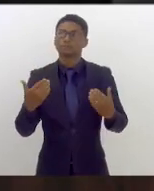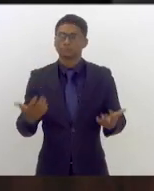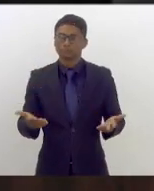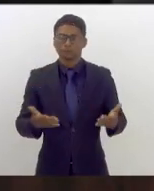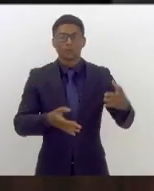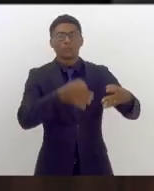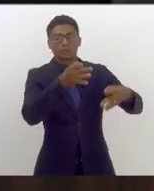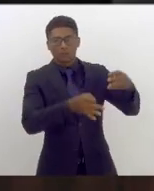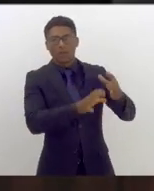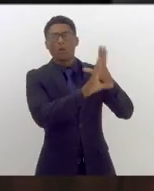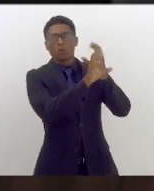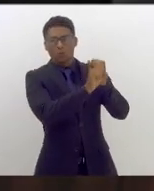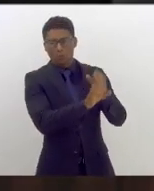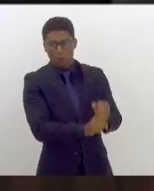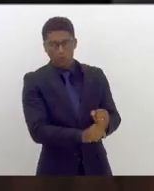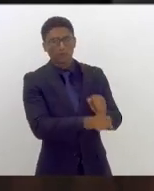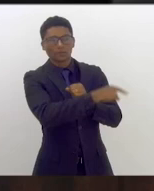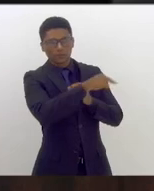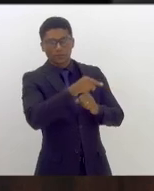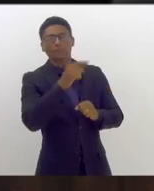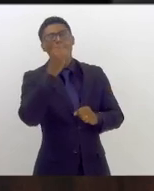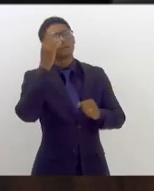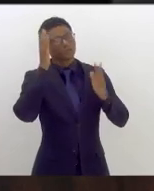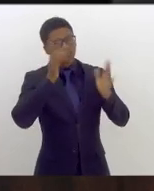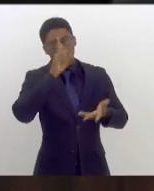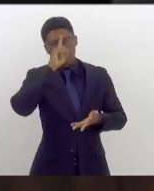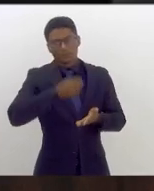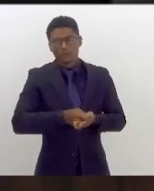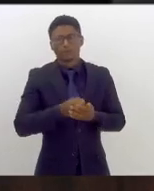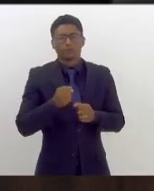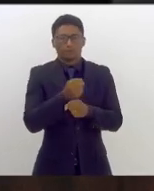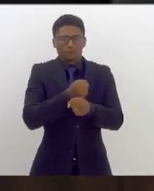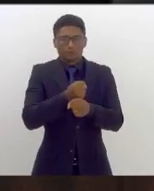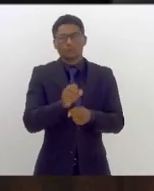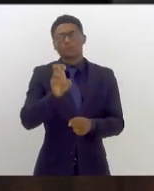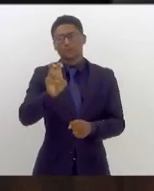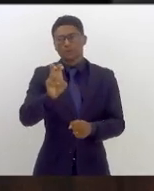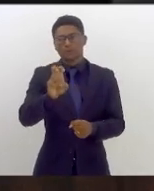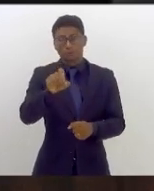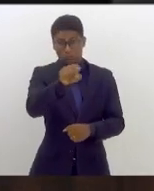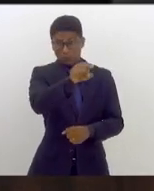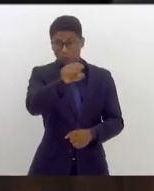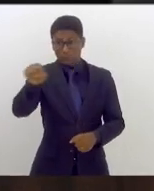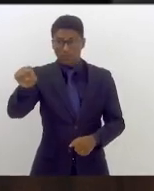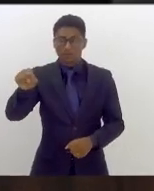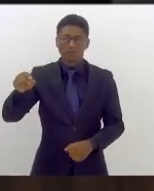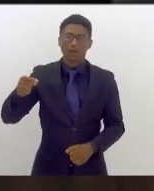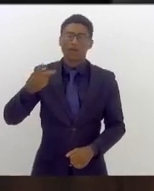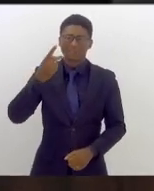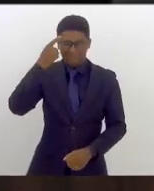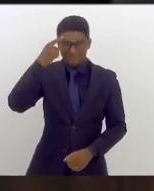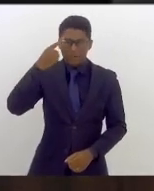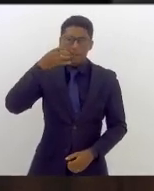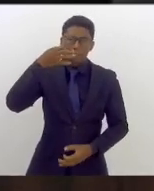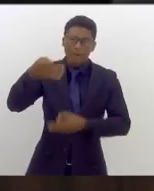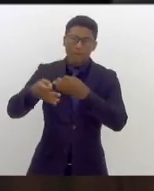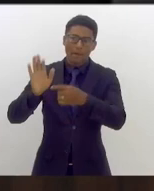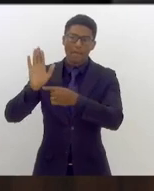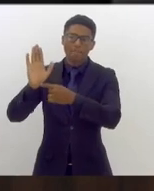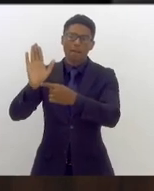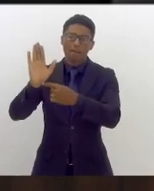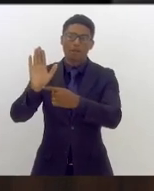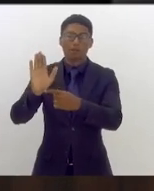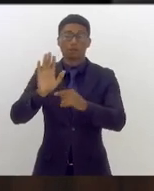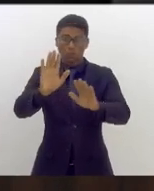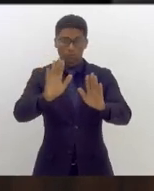do tribunal de conta da União em relação aos cinco anos vossas excelências apresentaram destaques eu vou voltar o